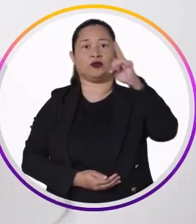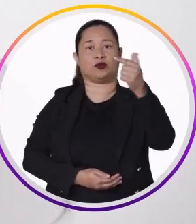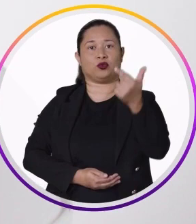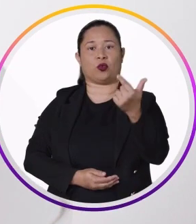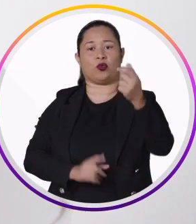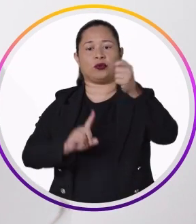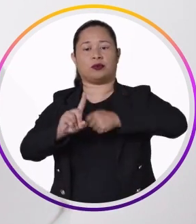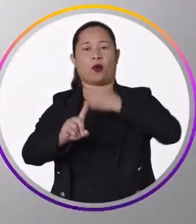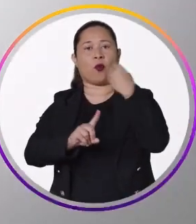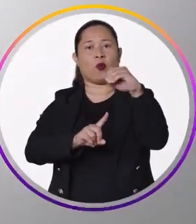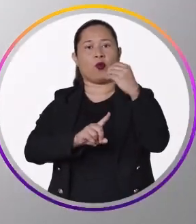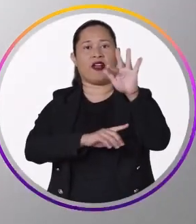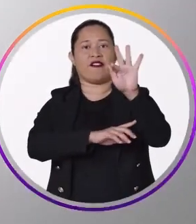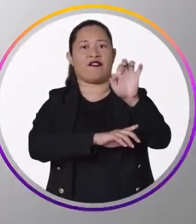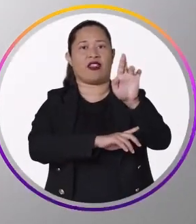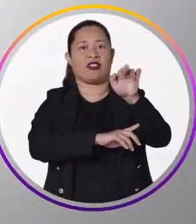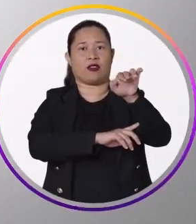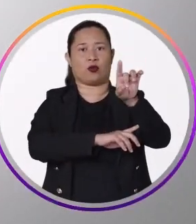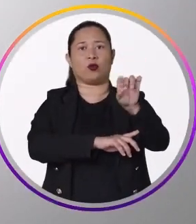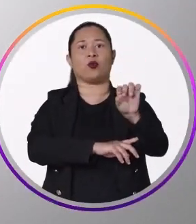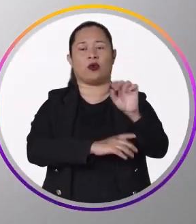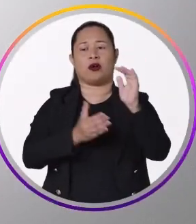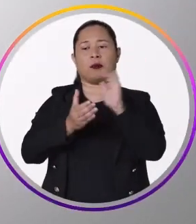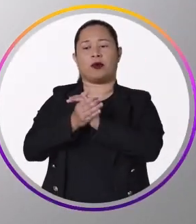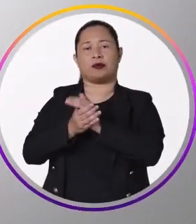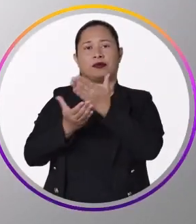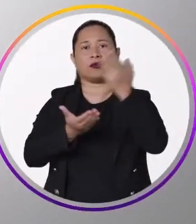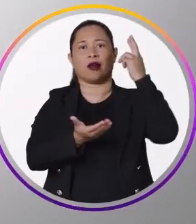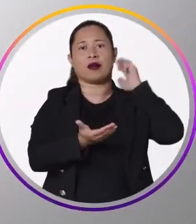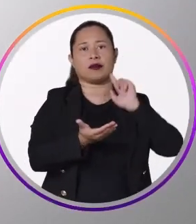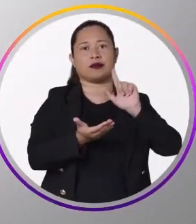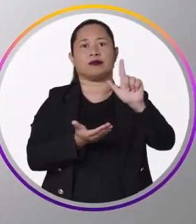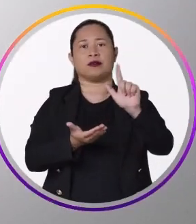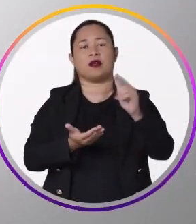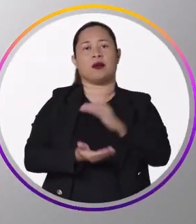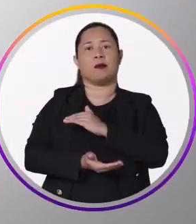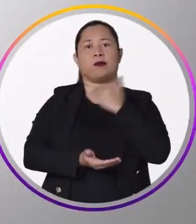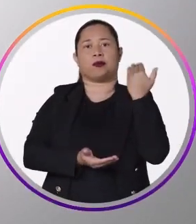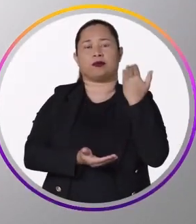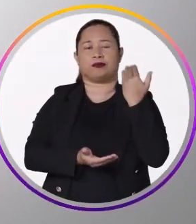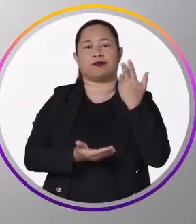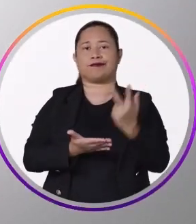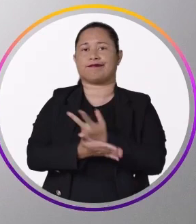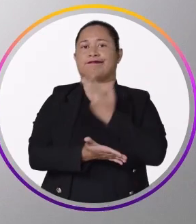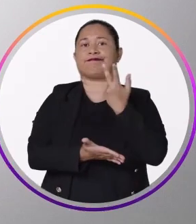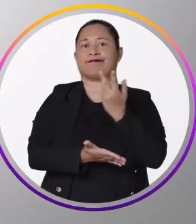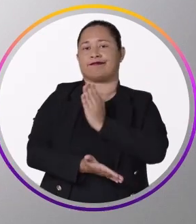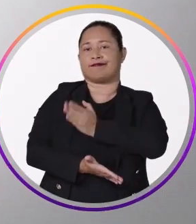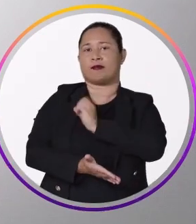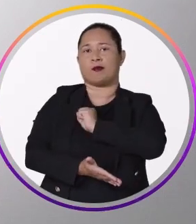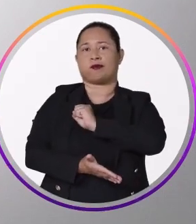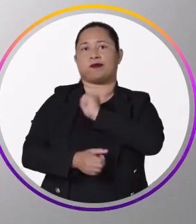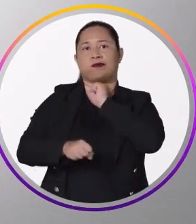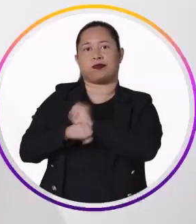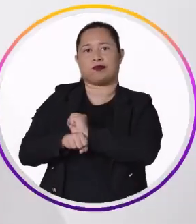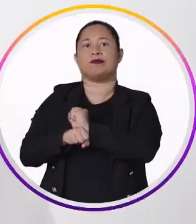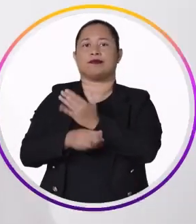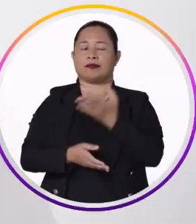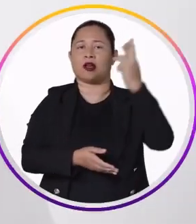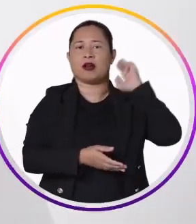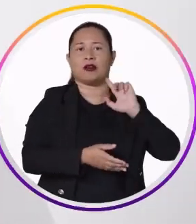No dia 2 de outubro, Fernando Lucena, marido de Raquel Lira, faleceu em decorrência de um mal